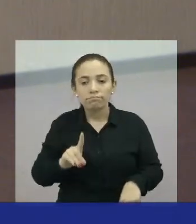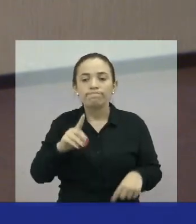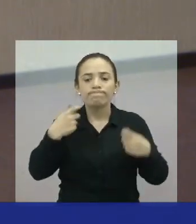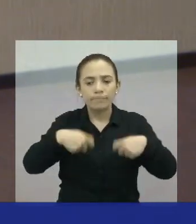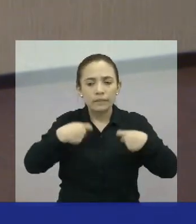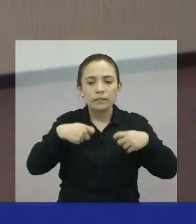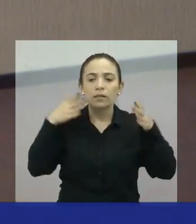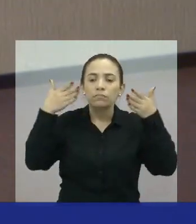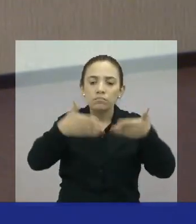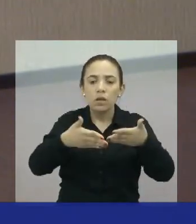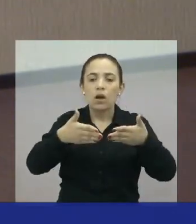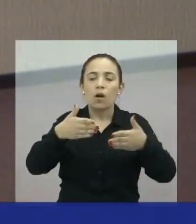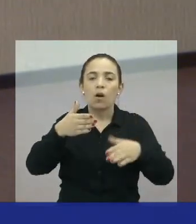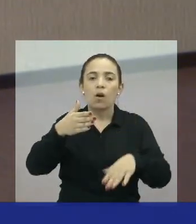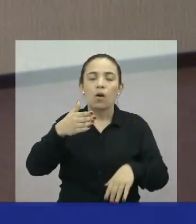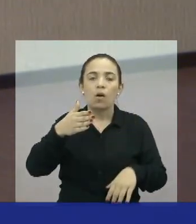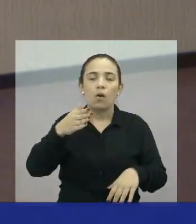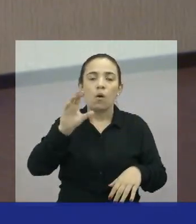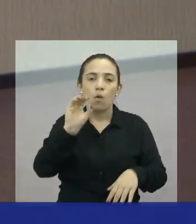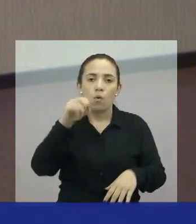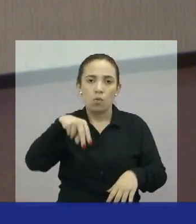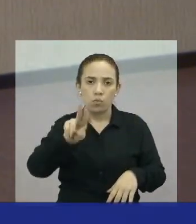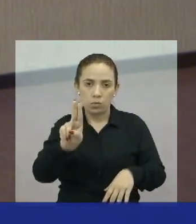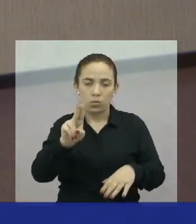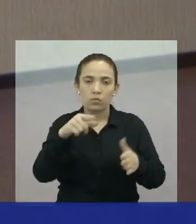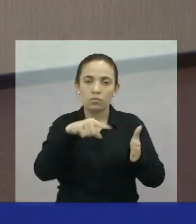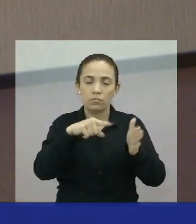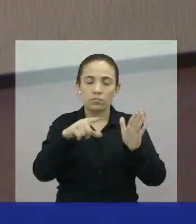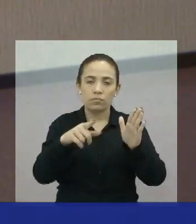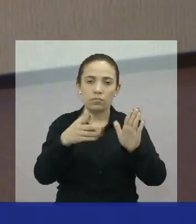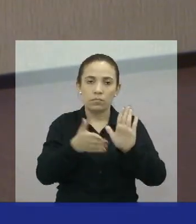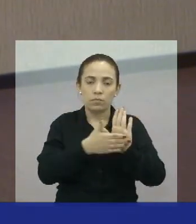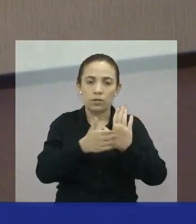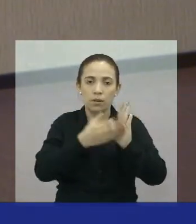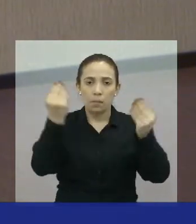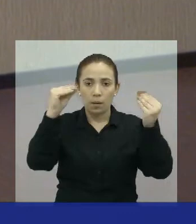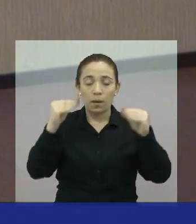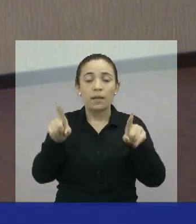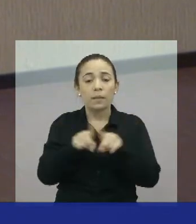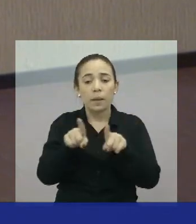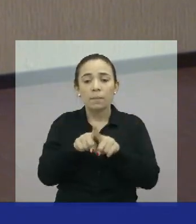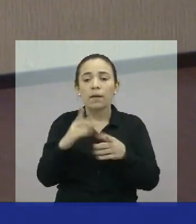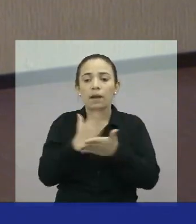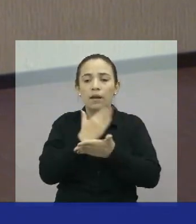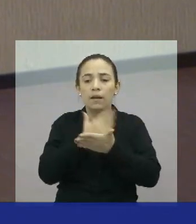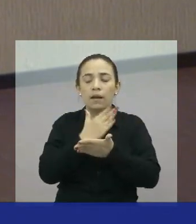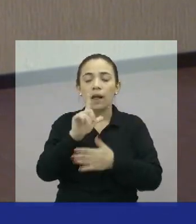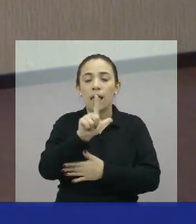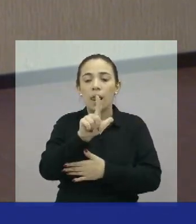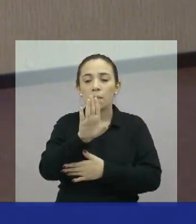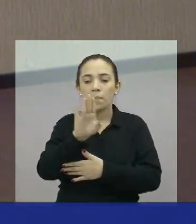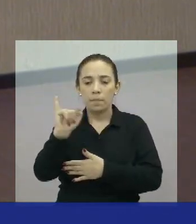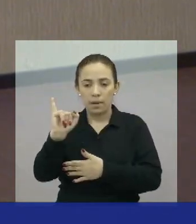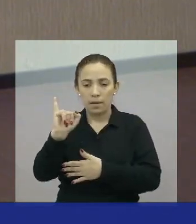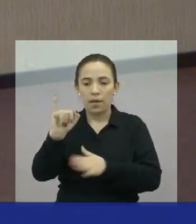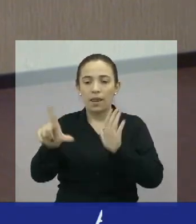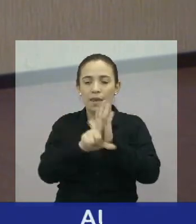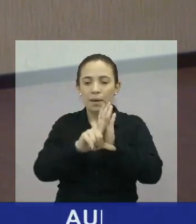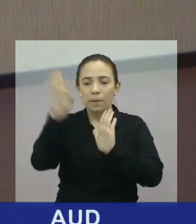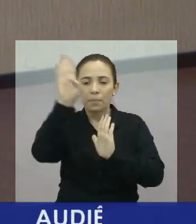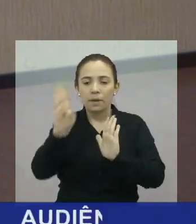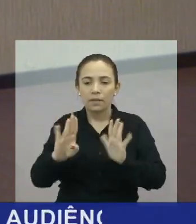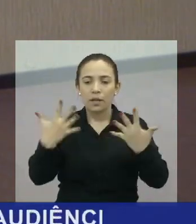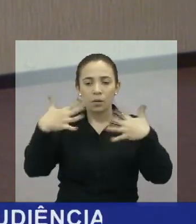à Convenção da ONU e à Lei Brasileira de Inclusão, que é de 2015, que também